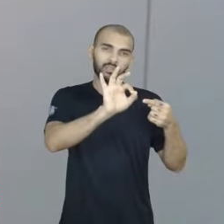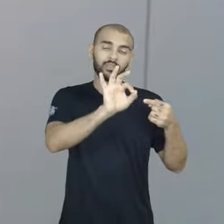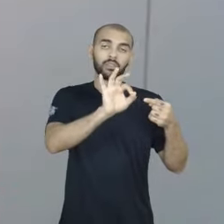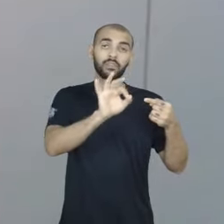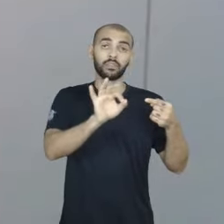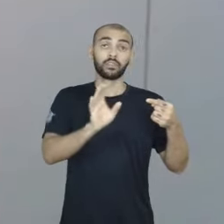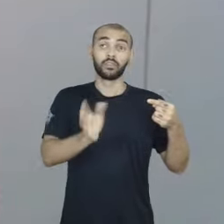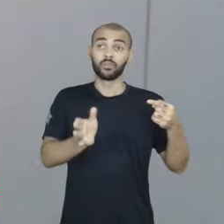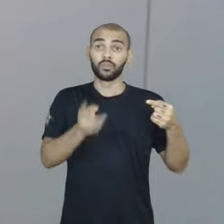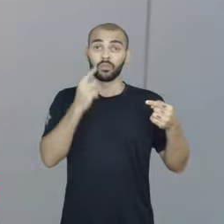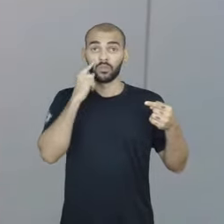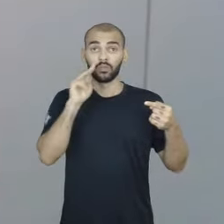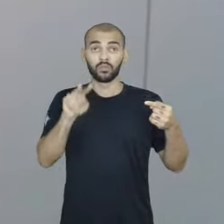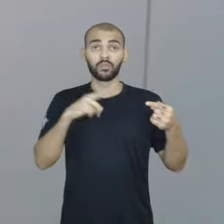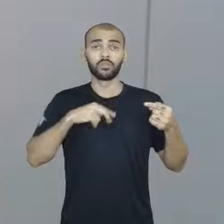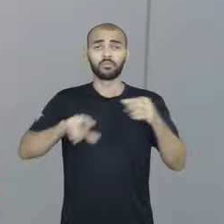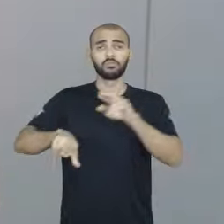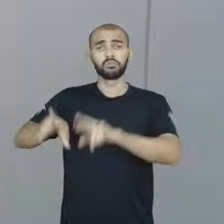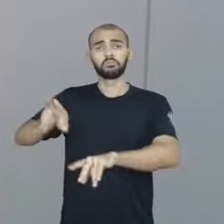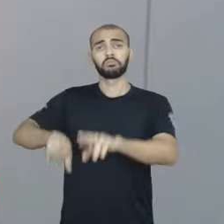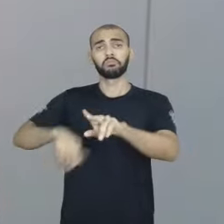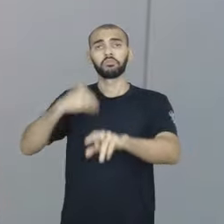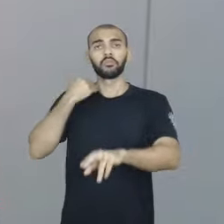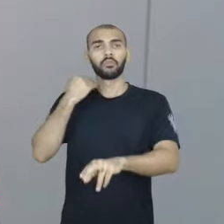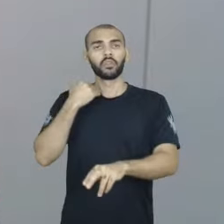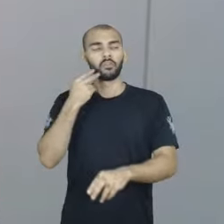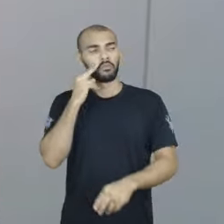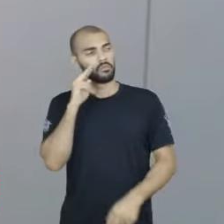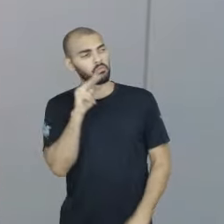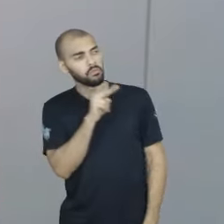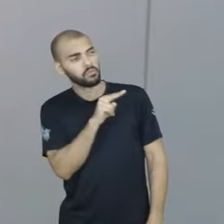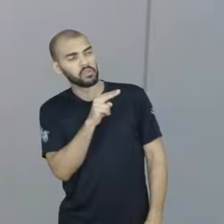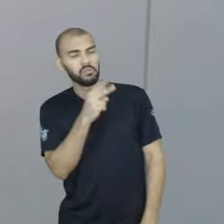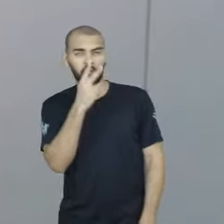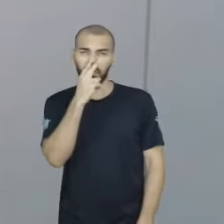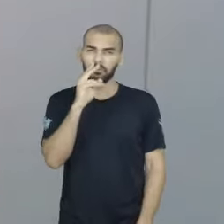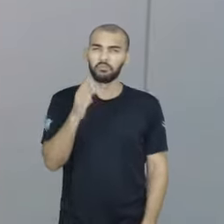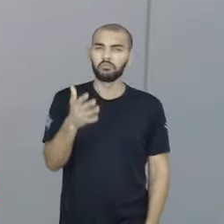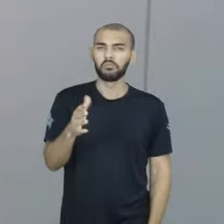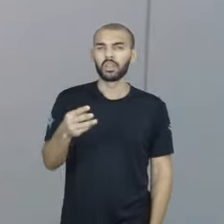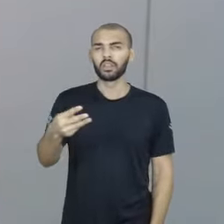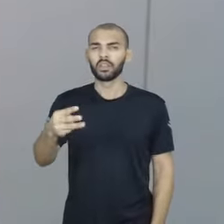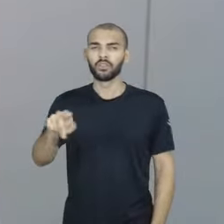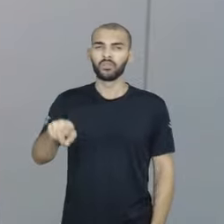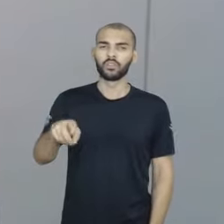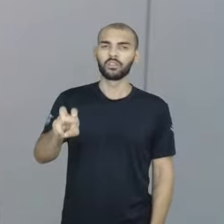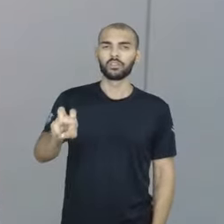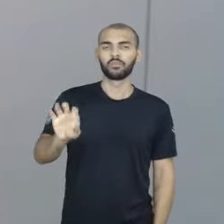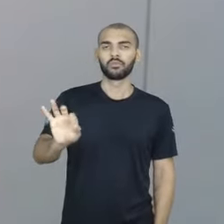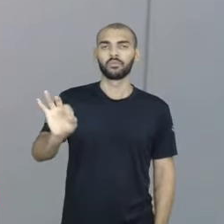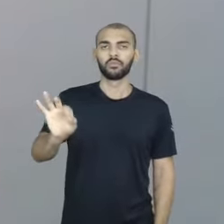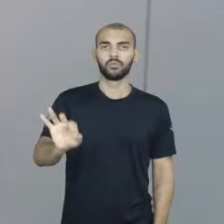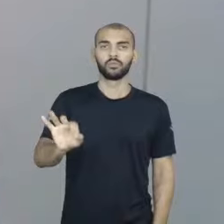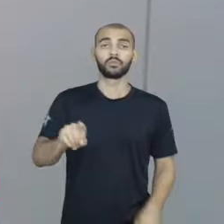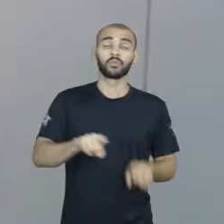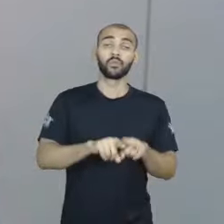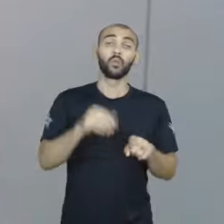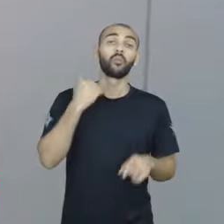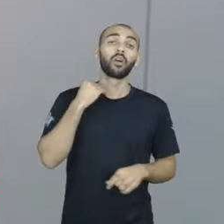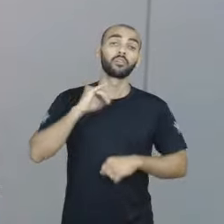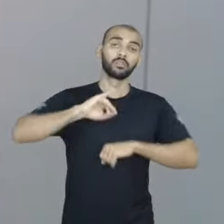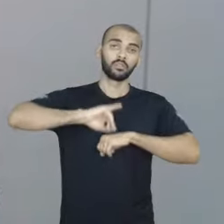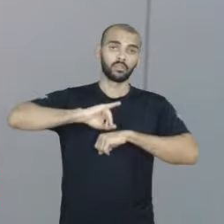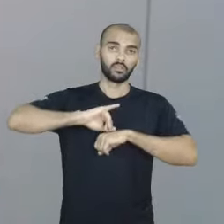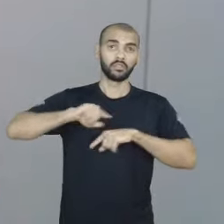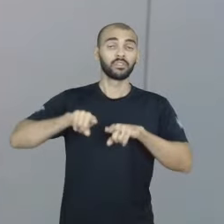várias casas e vários bancos revendo isso para algo mais próximo de 3,5%. O próprio Banco Central tem essa estimativa